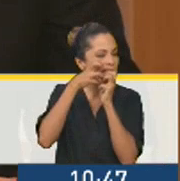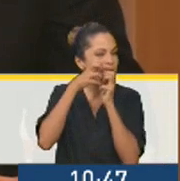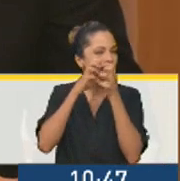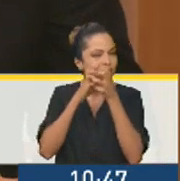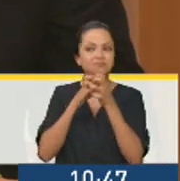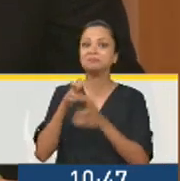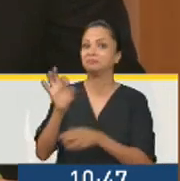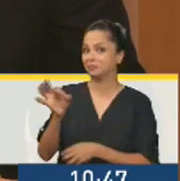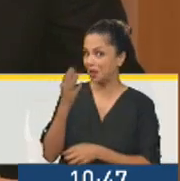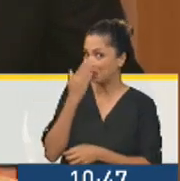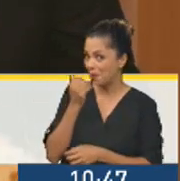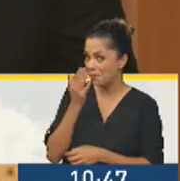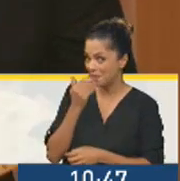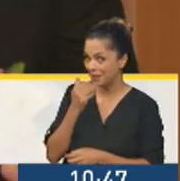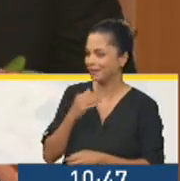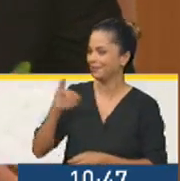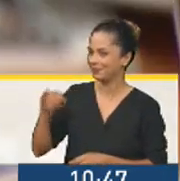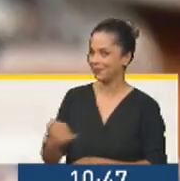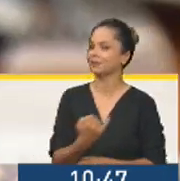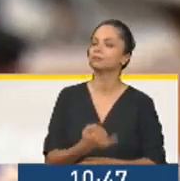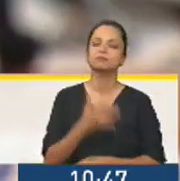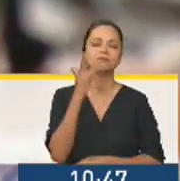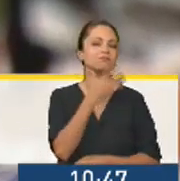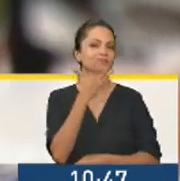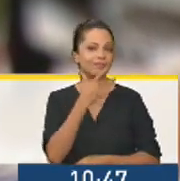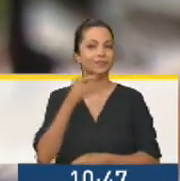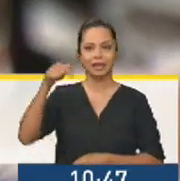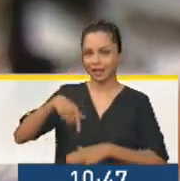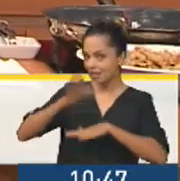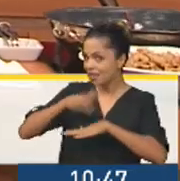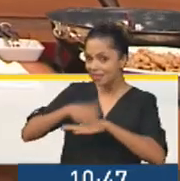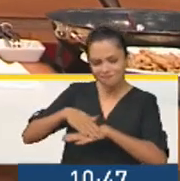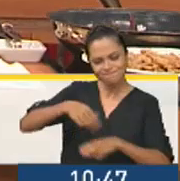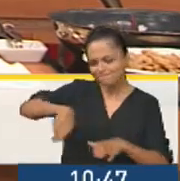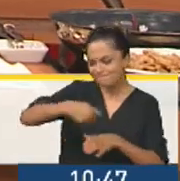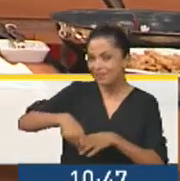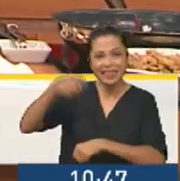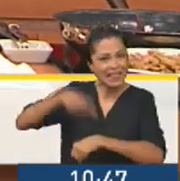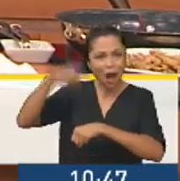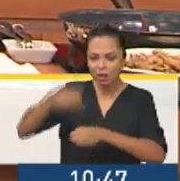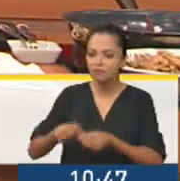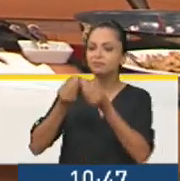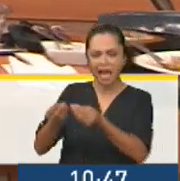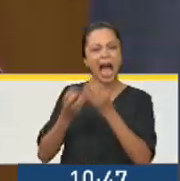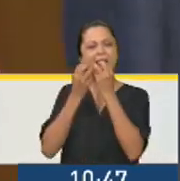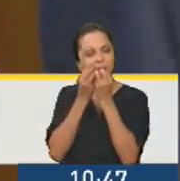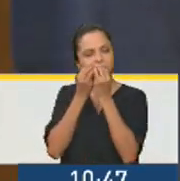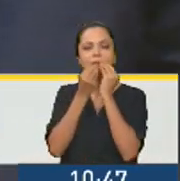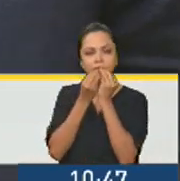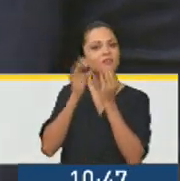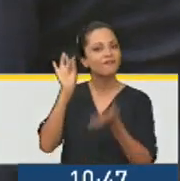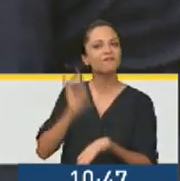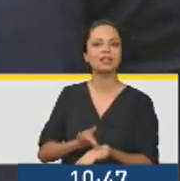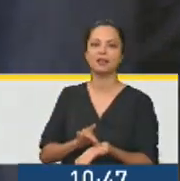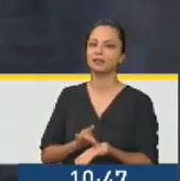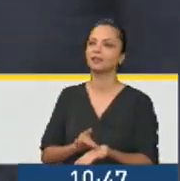comendo, tá comendo. O bom é que aqui a gente faz na hora e todo mundo come de verdade. E eles adoram. E o Naná